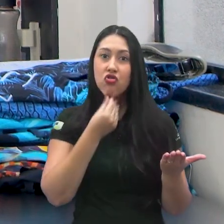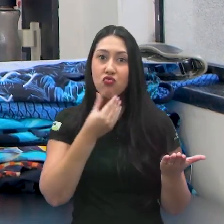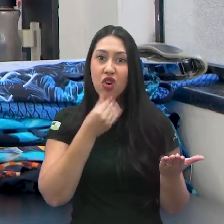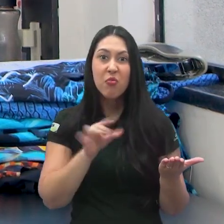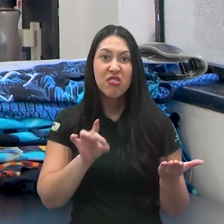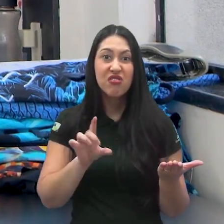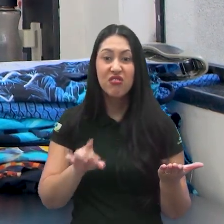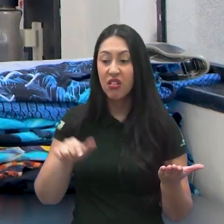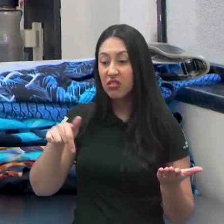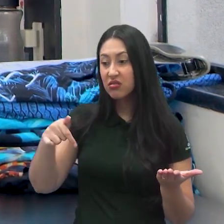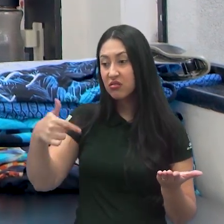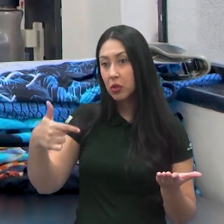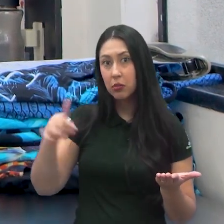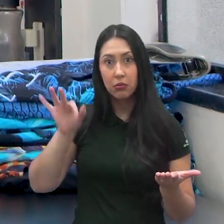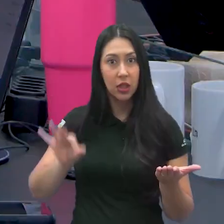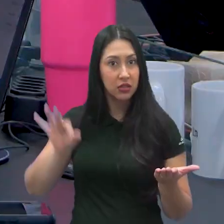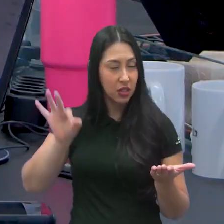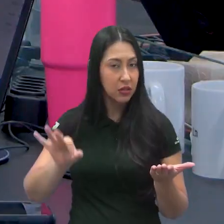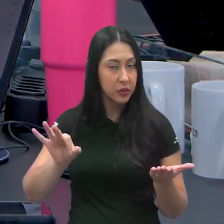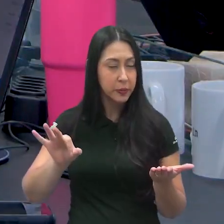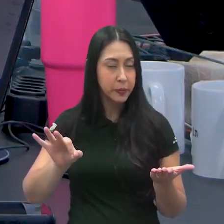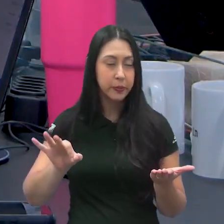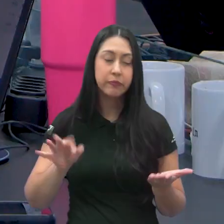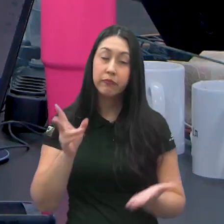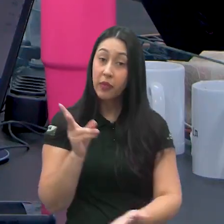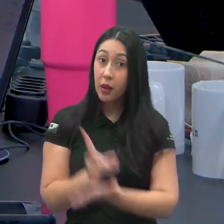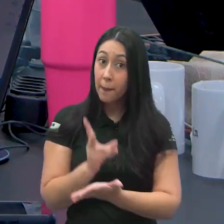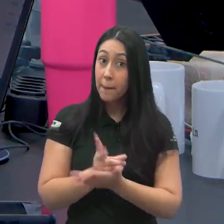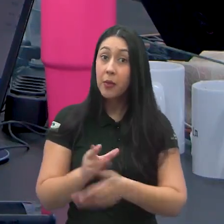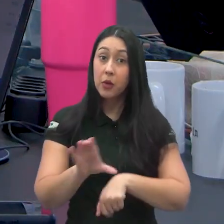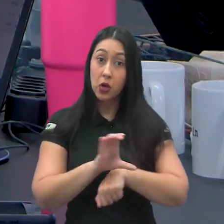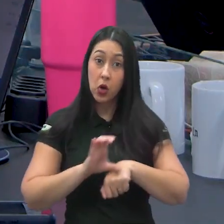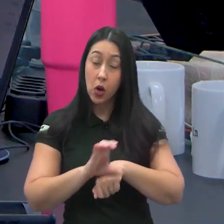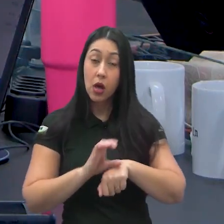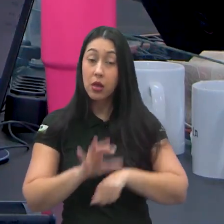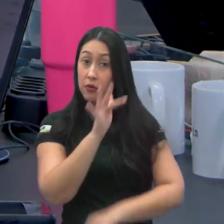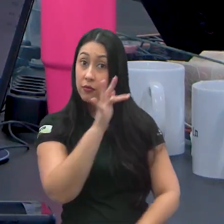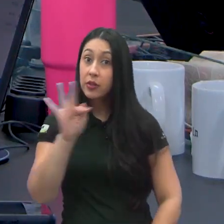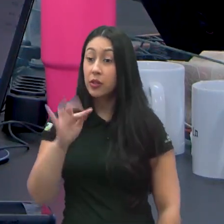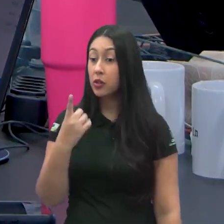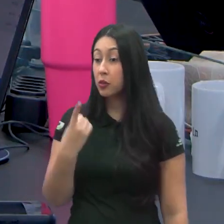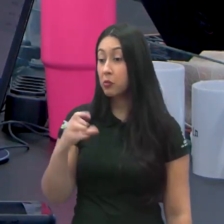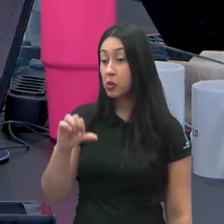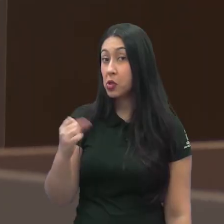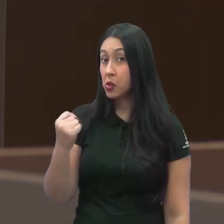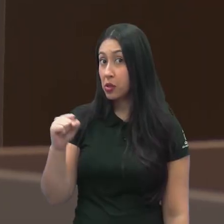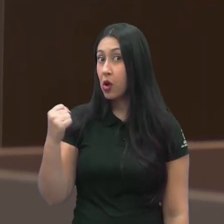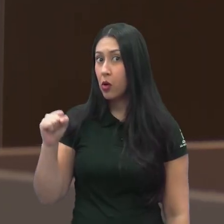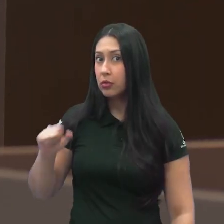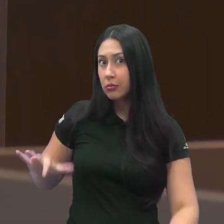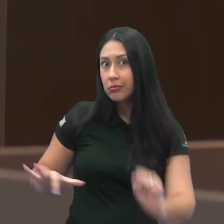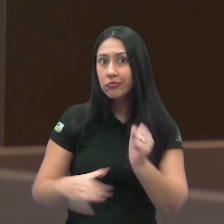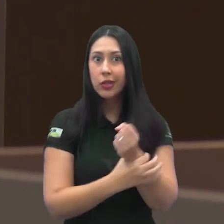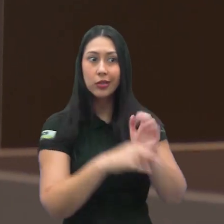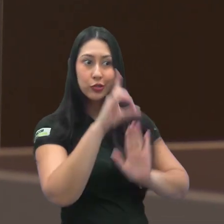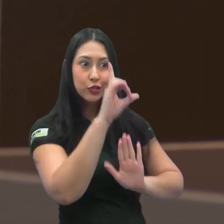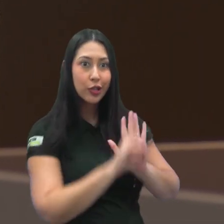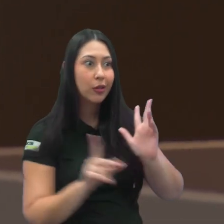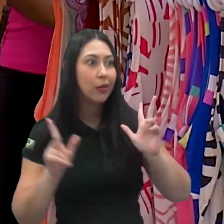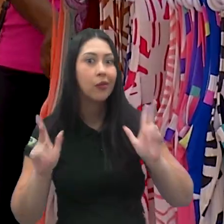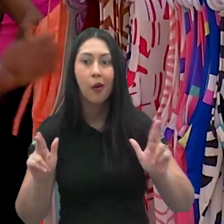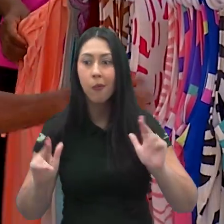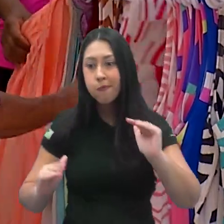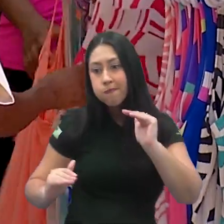78,9% do salário dos homens. Embora a Constituição Federal de 1988 garanta direitos